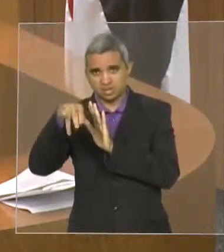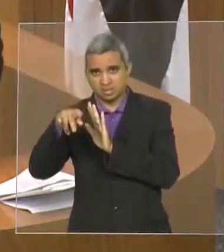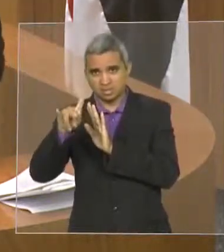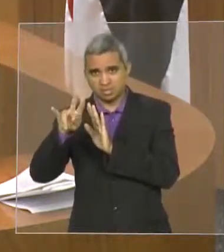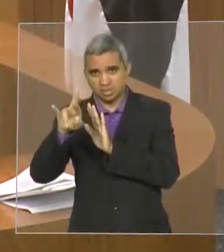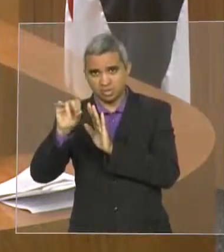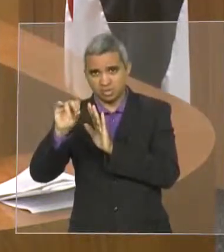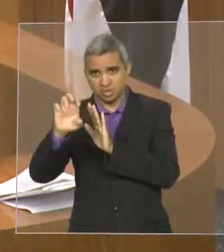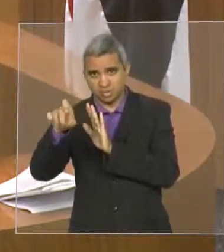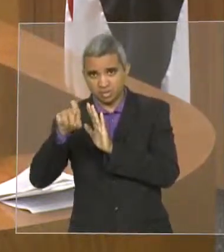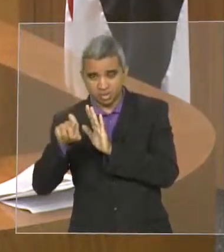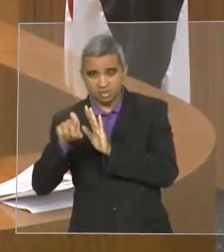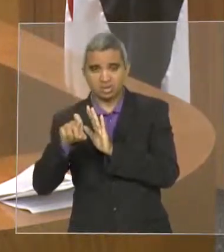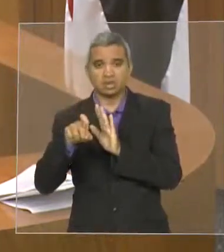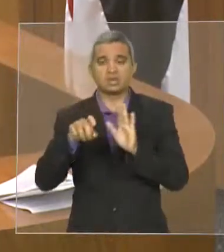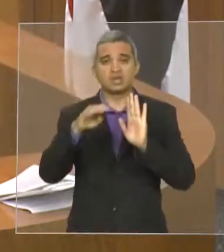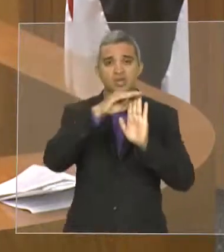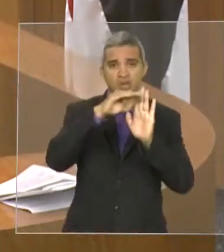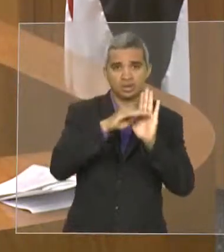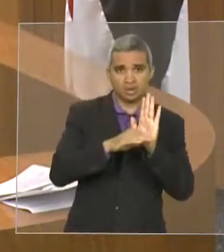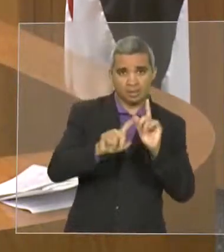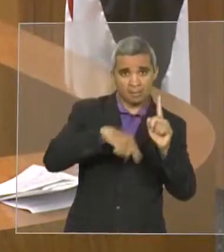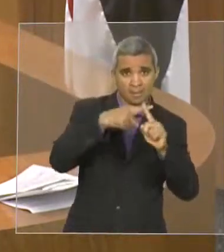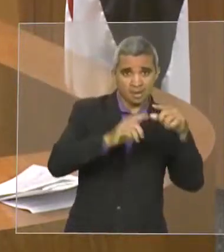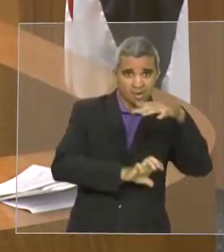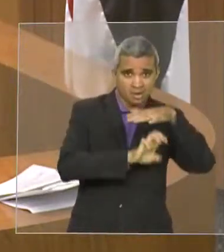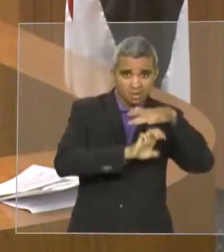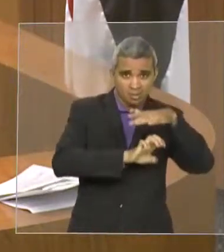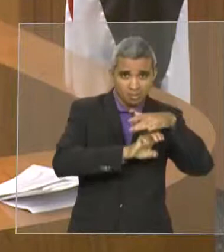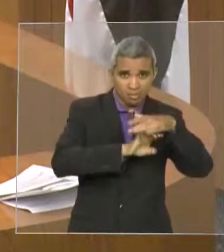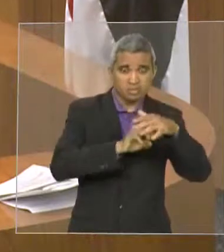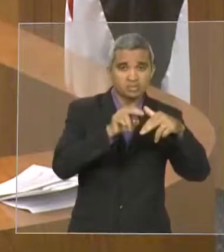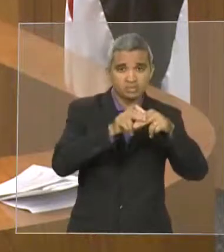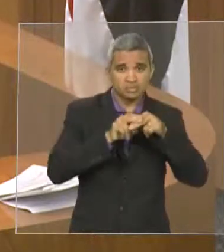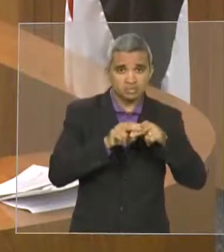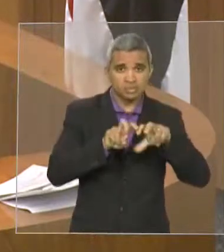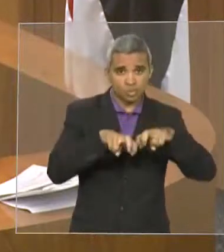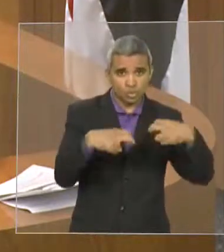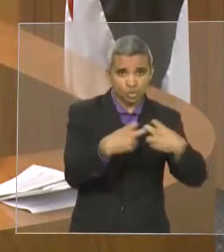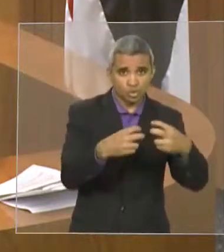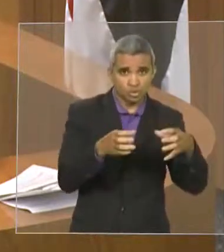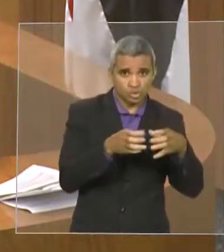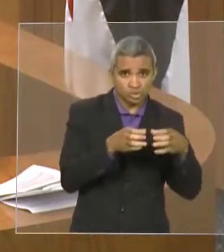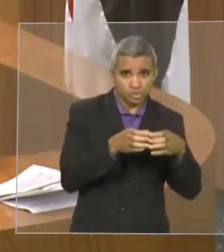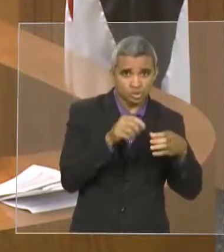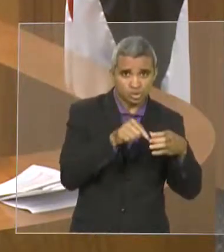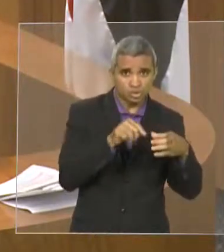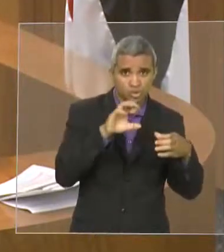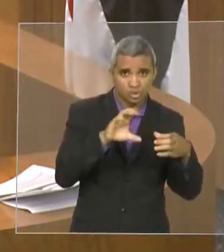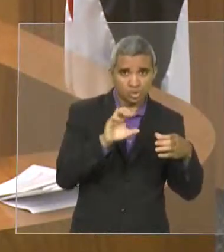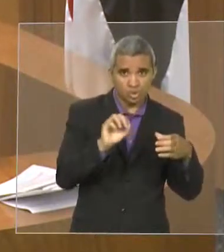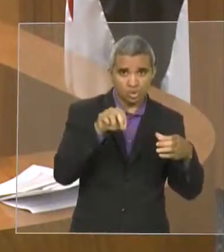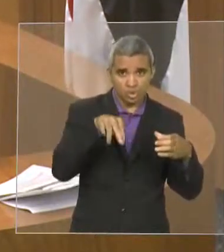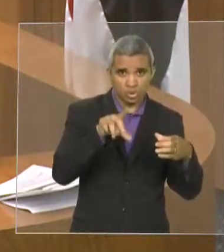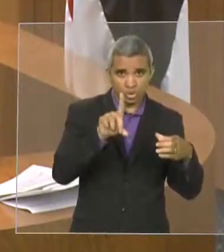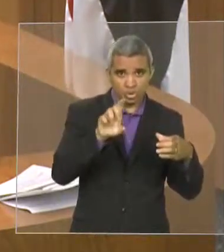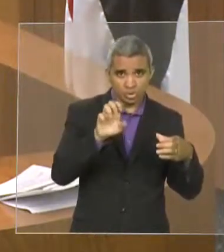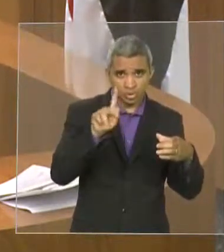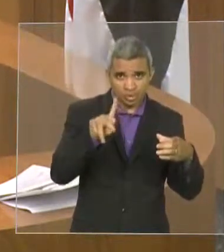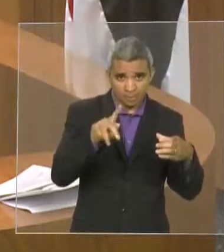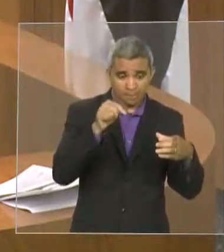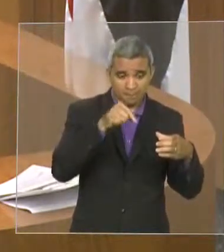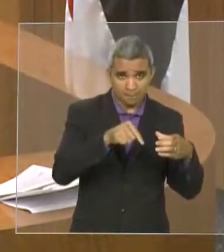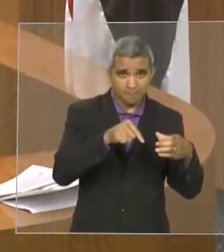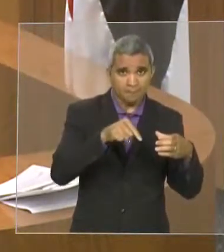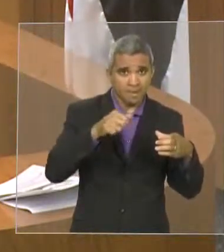e senhoras deputados, esse conselho, que é o CONDEP, ele vai ser responsável por analisar e deliberar sobre